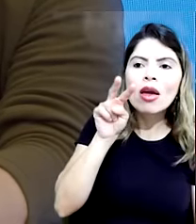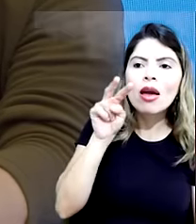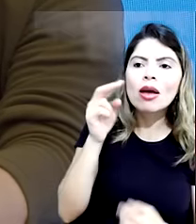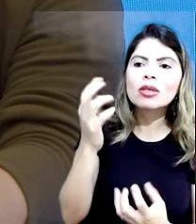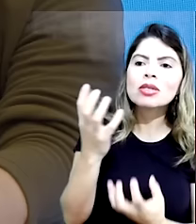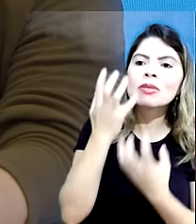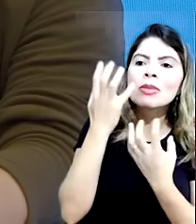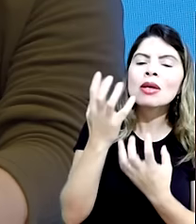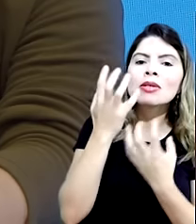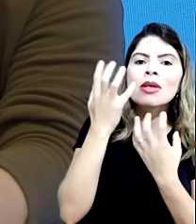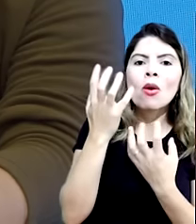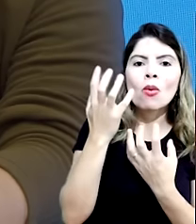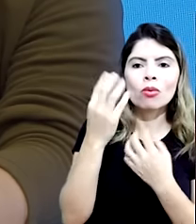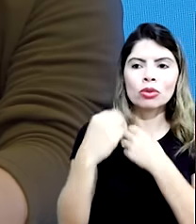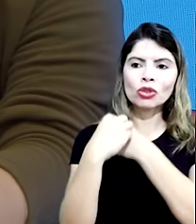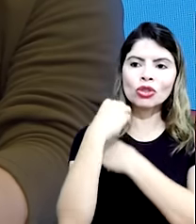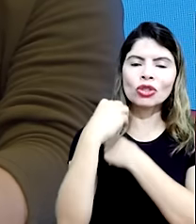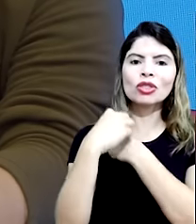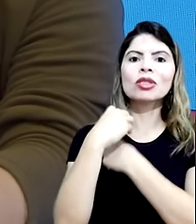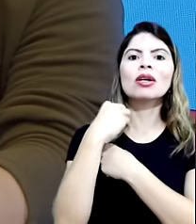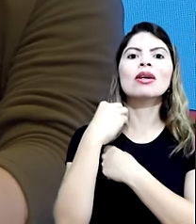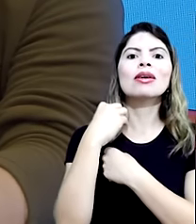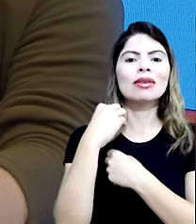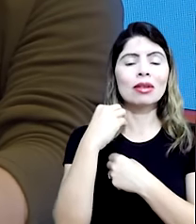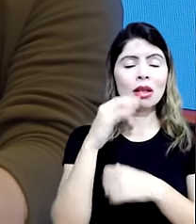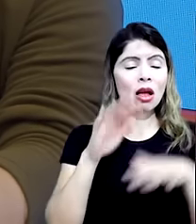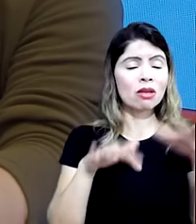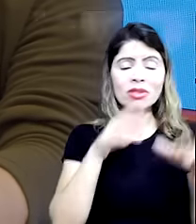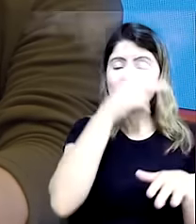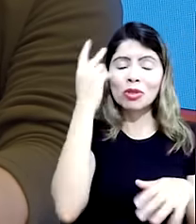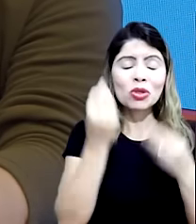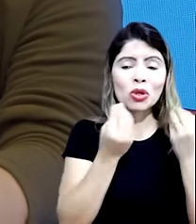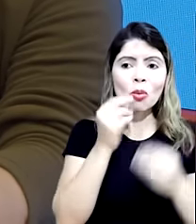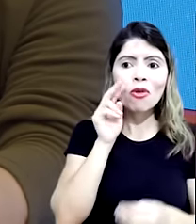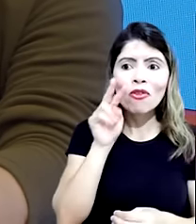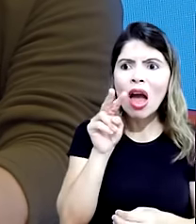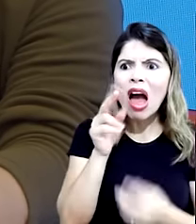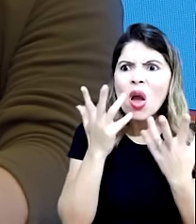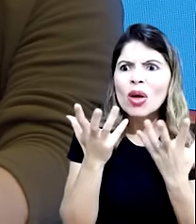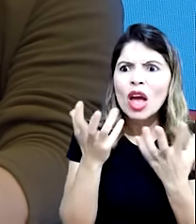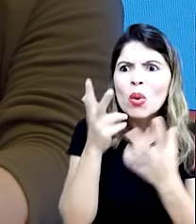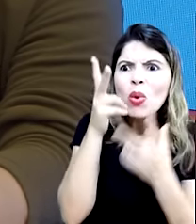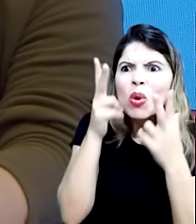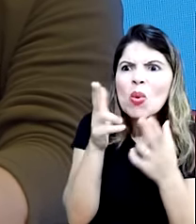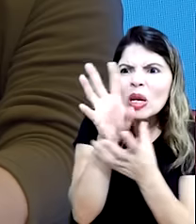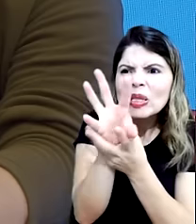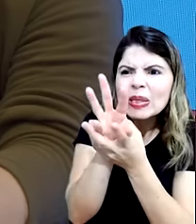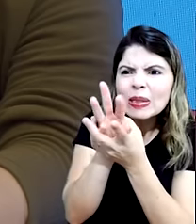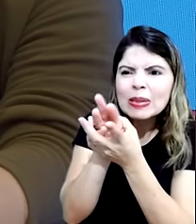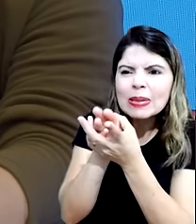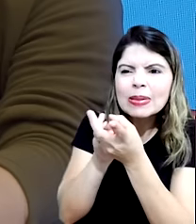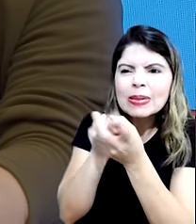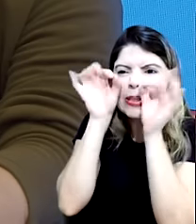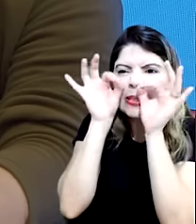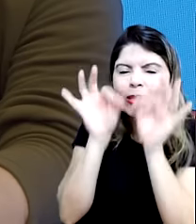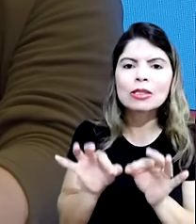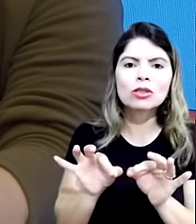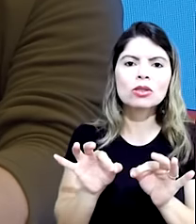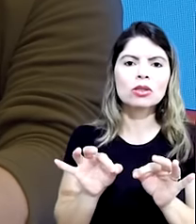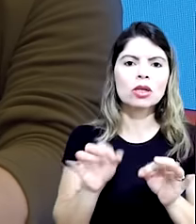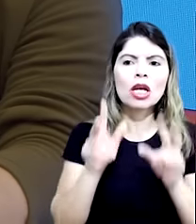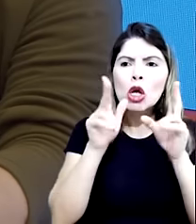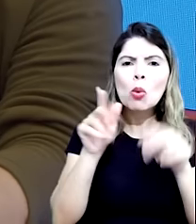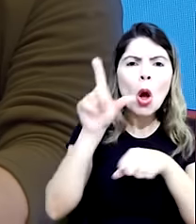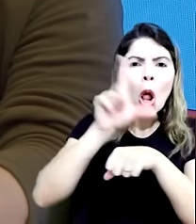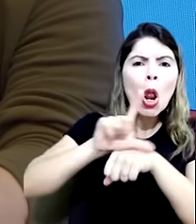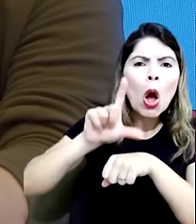inspirar a gente acaba imitando e pede a autenticidade Então você Ah vou fazer uma foto ou vou fazer um vídeo igual aquela loja lá fez Tá mas